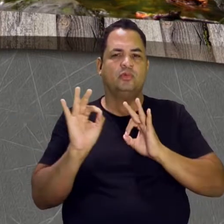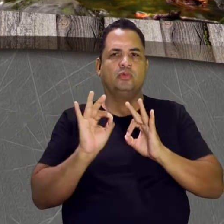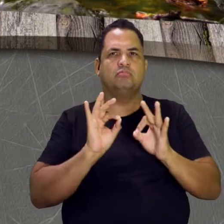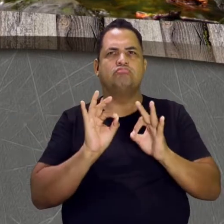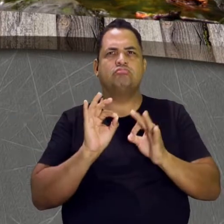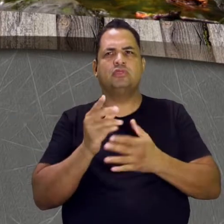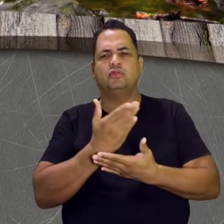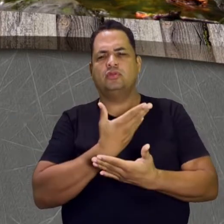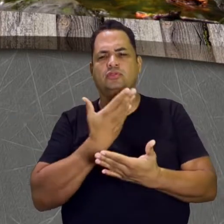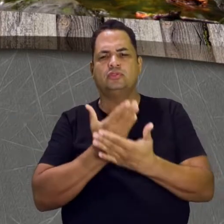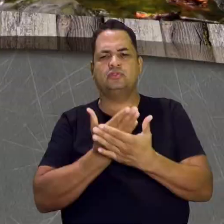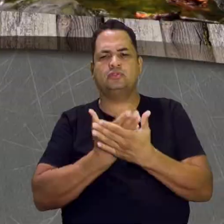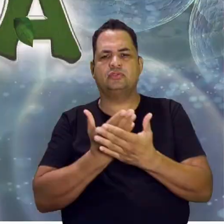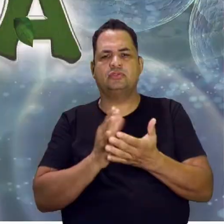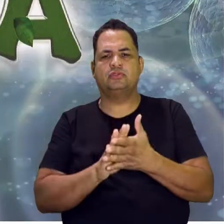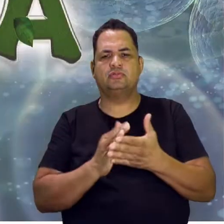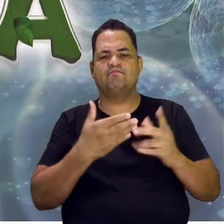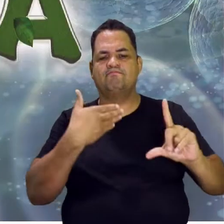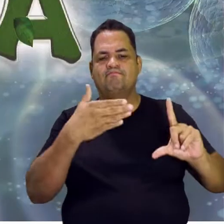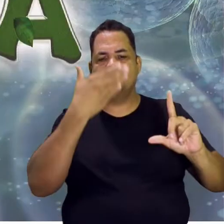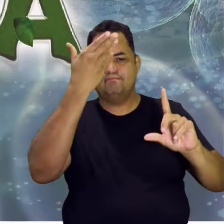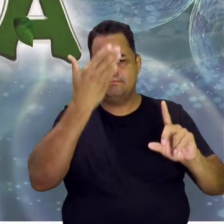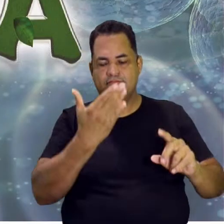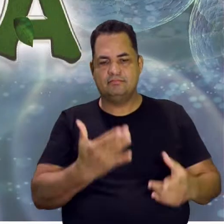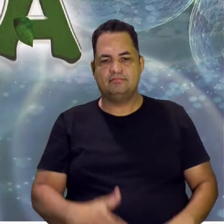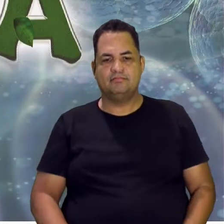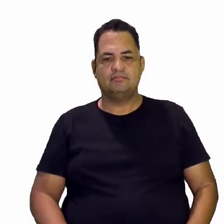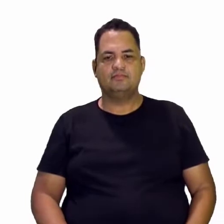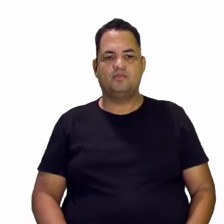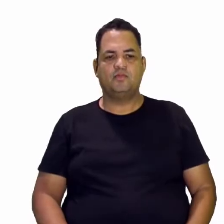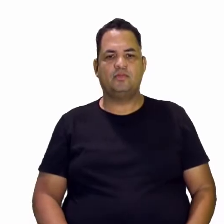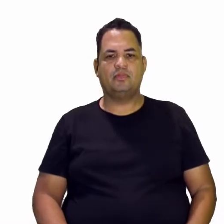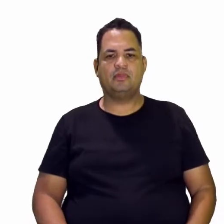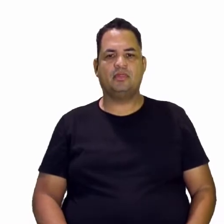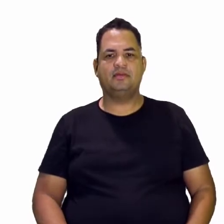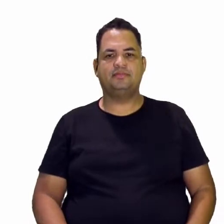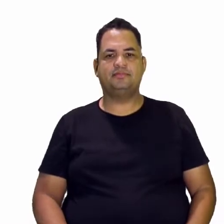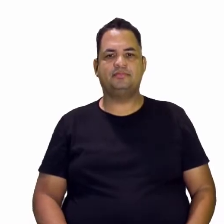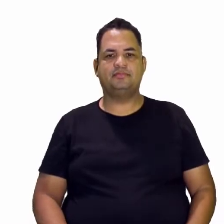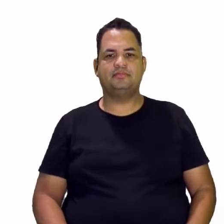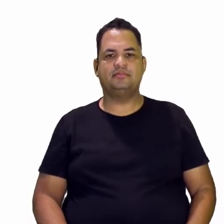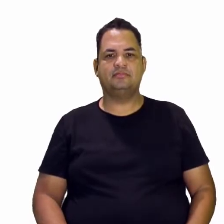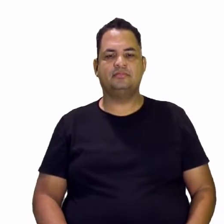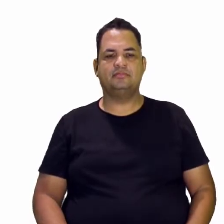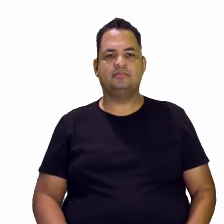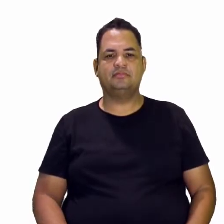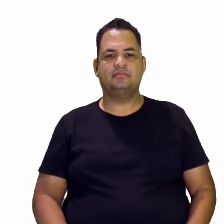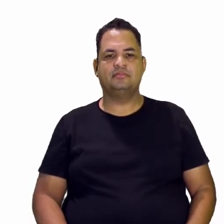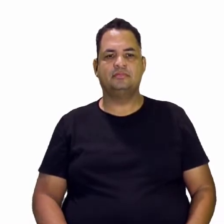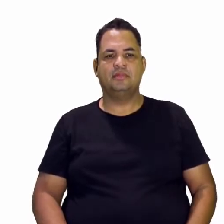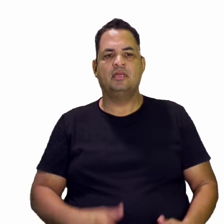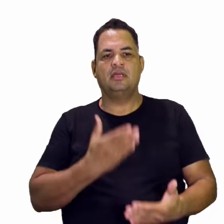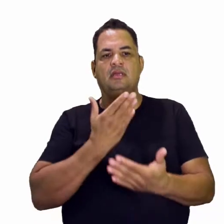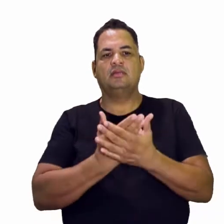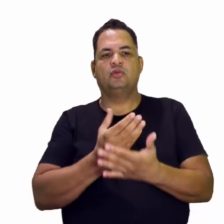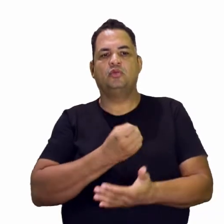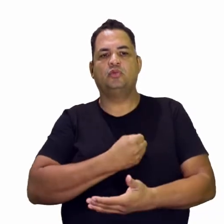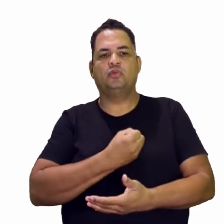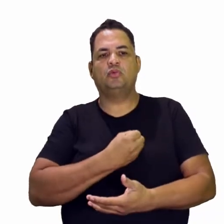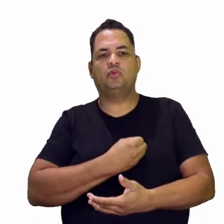nós falamos durante essa aula. Joga no quadro. É isso aí. Olha lá. Aula 8.2,